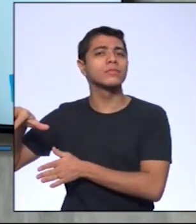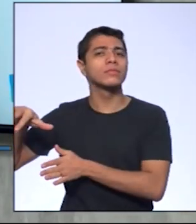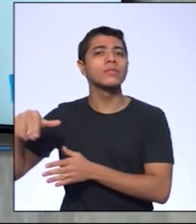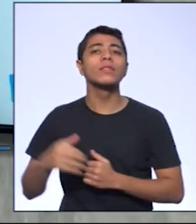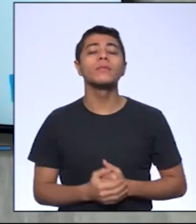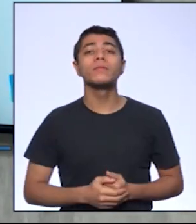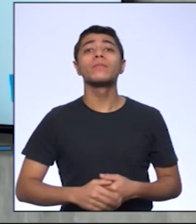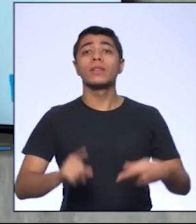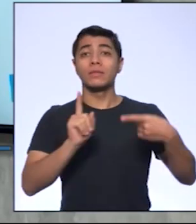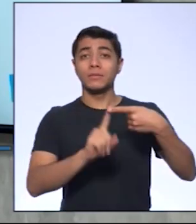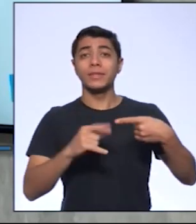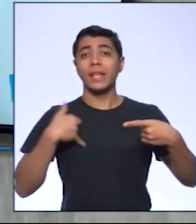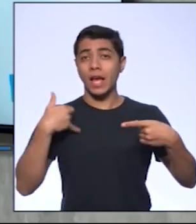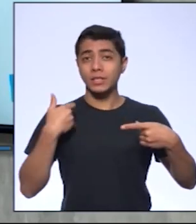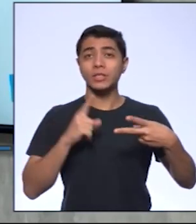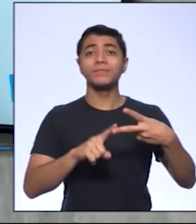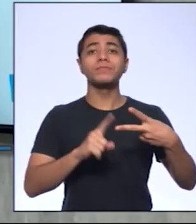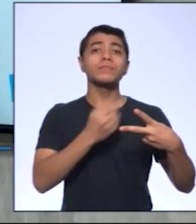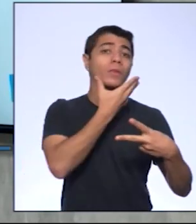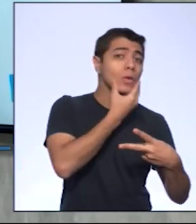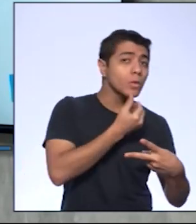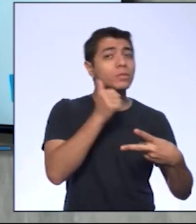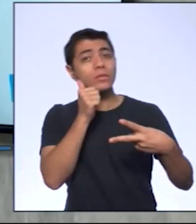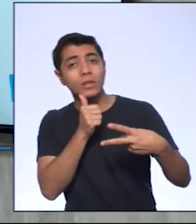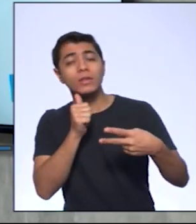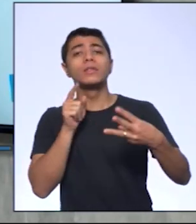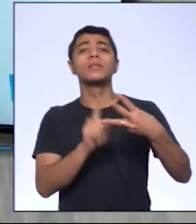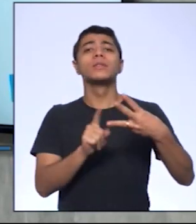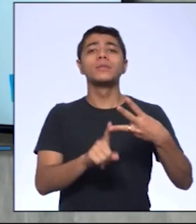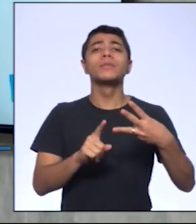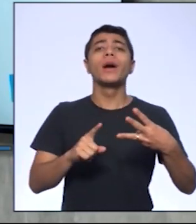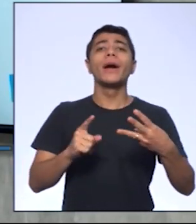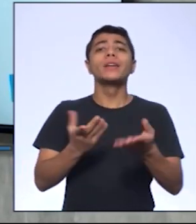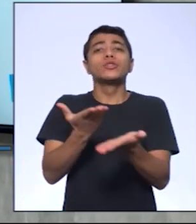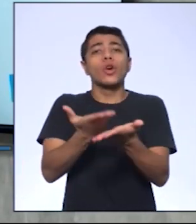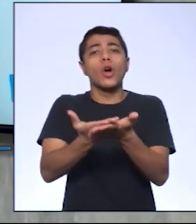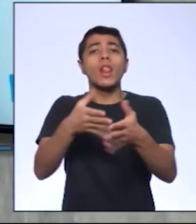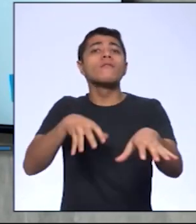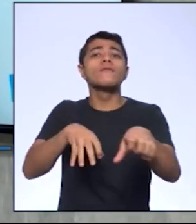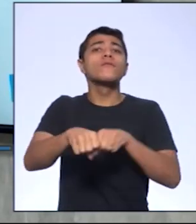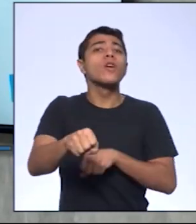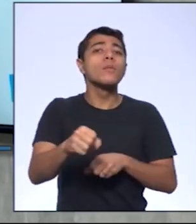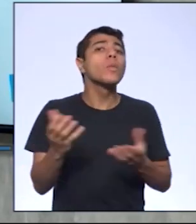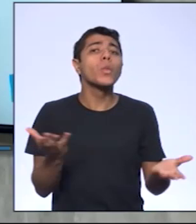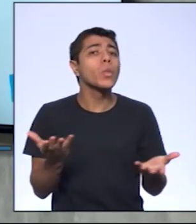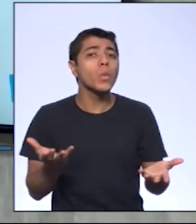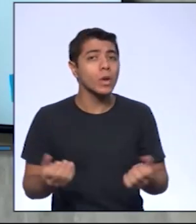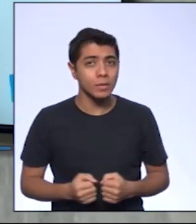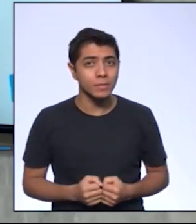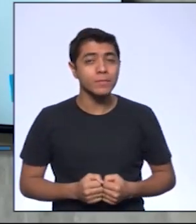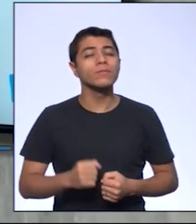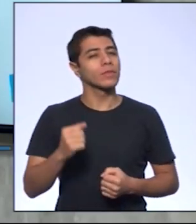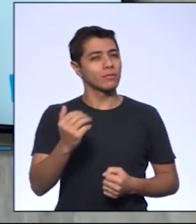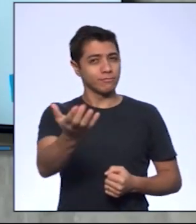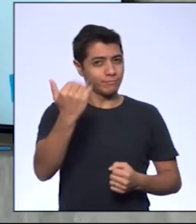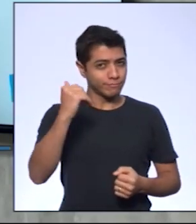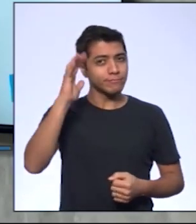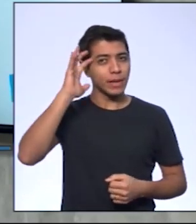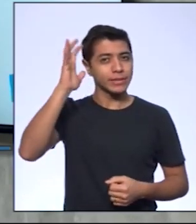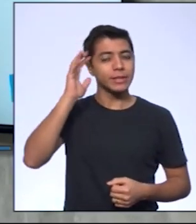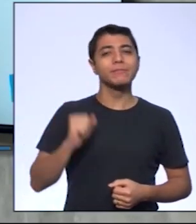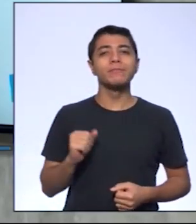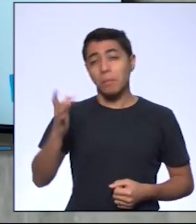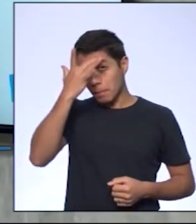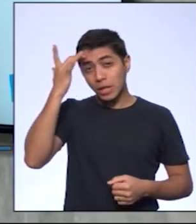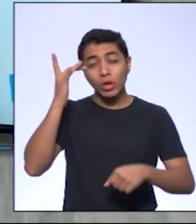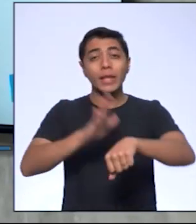o sexo e o nível de escolaridade. Vamos pensar junto. Quanto mais tempo a gente fica na escola, mais tempo